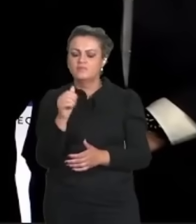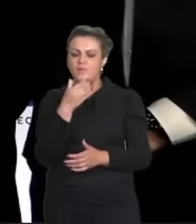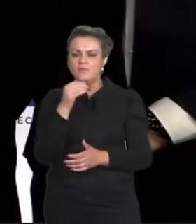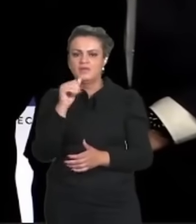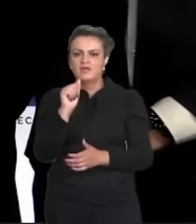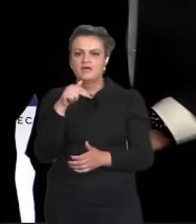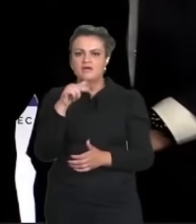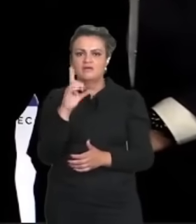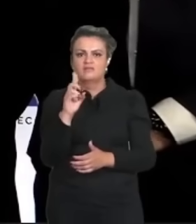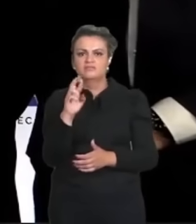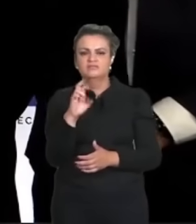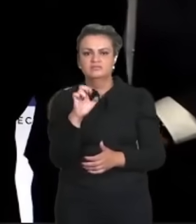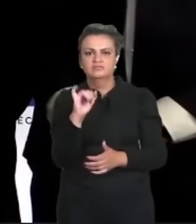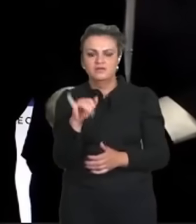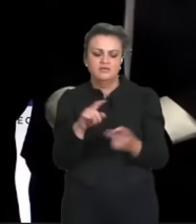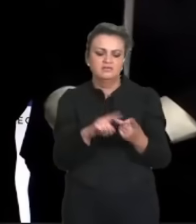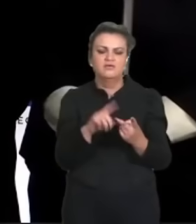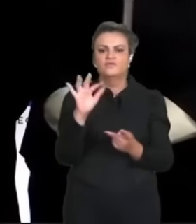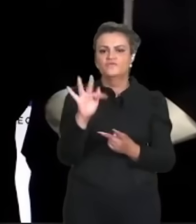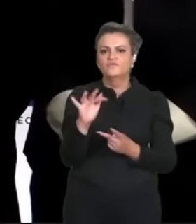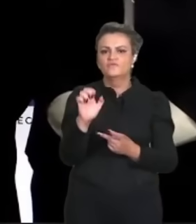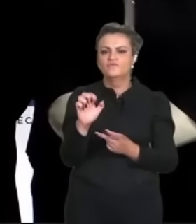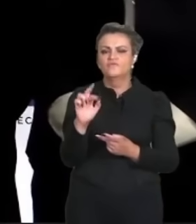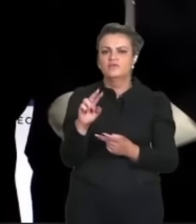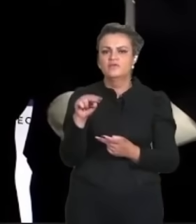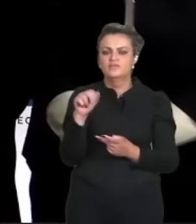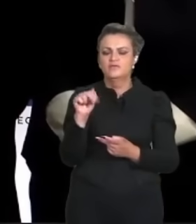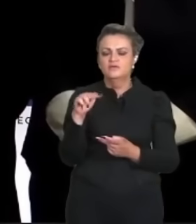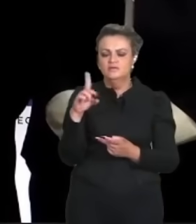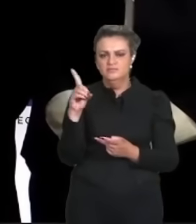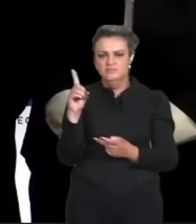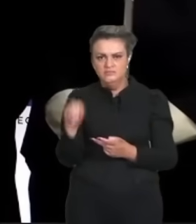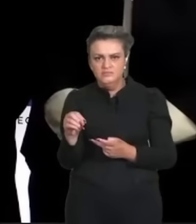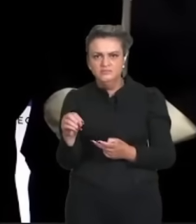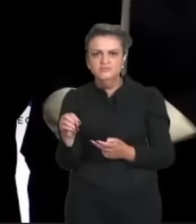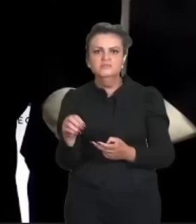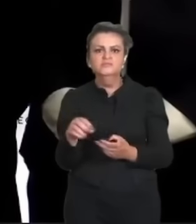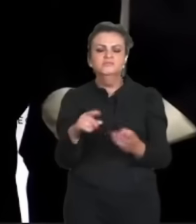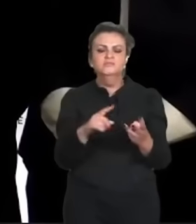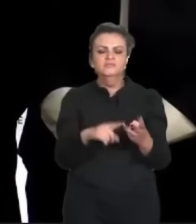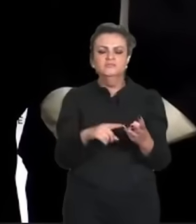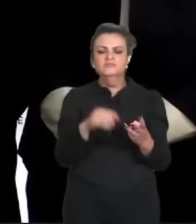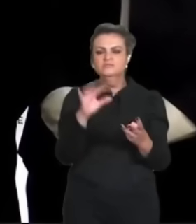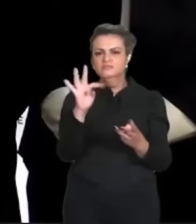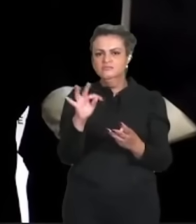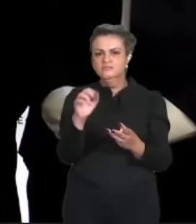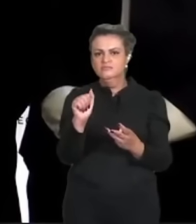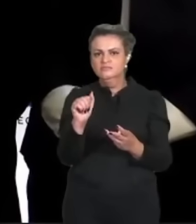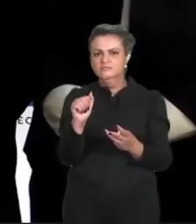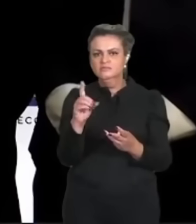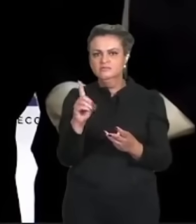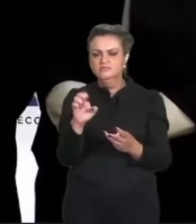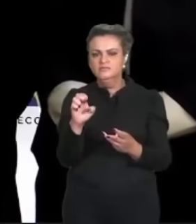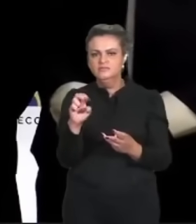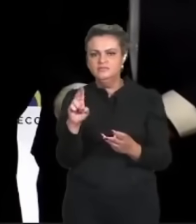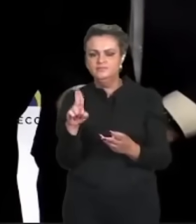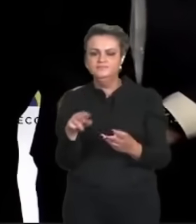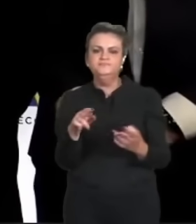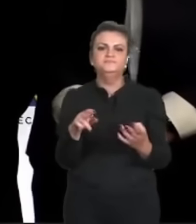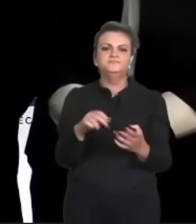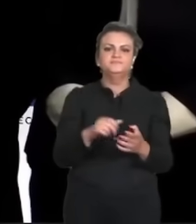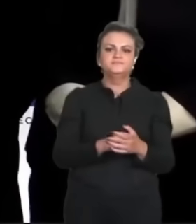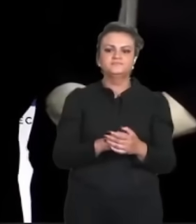geral da Polícia Federal Dr Fernando diretor da Polícia Rodoviária Federal o secretário tade alancar que é o secretário nacional de segurança